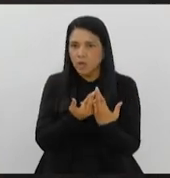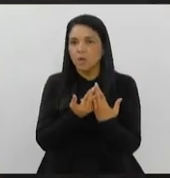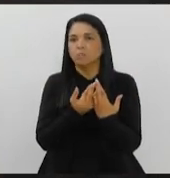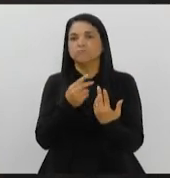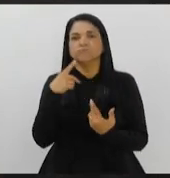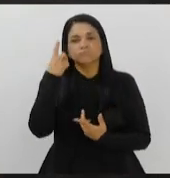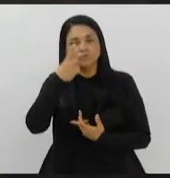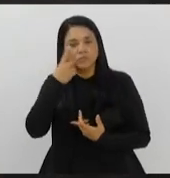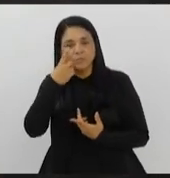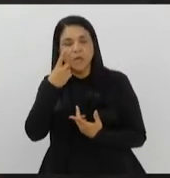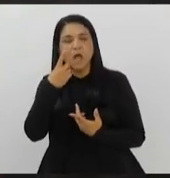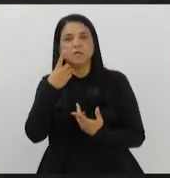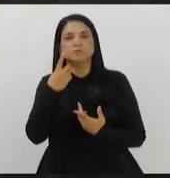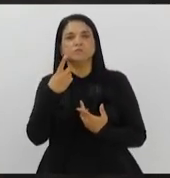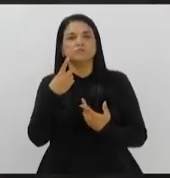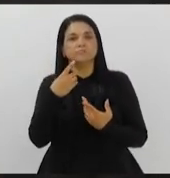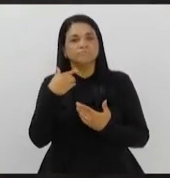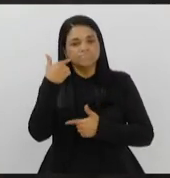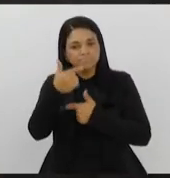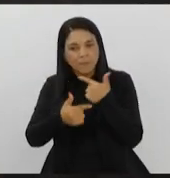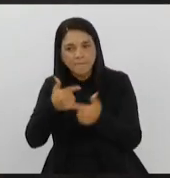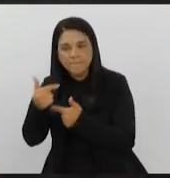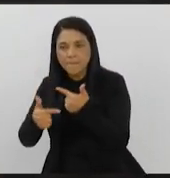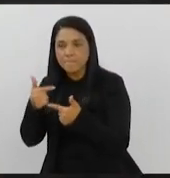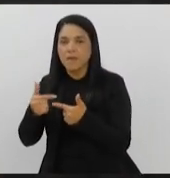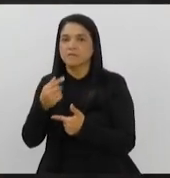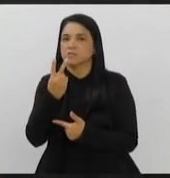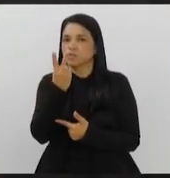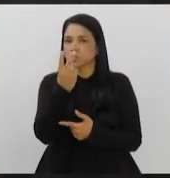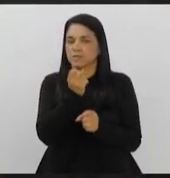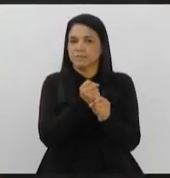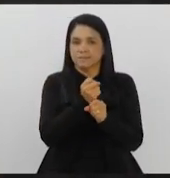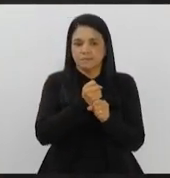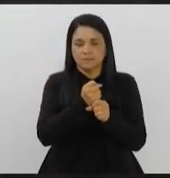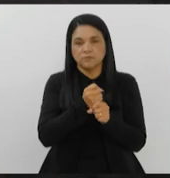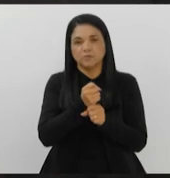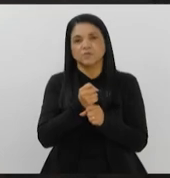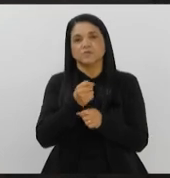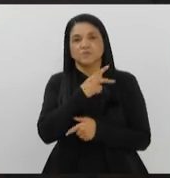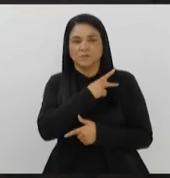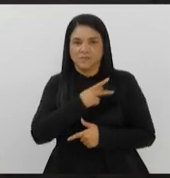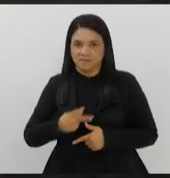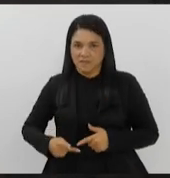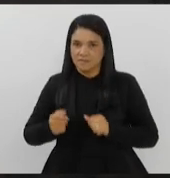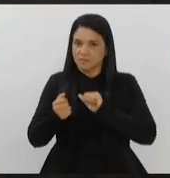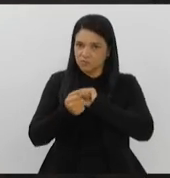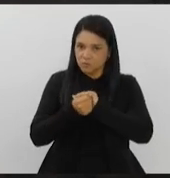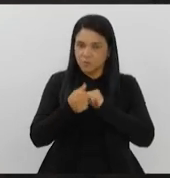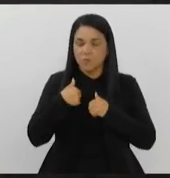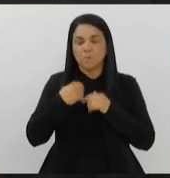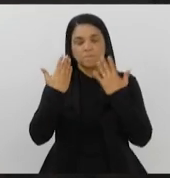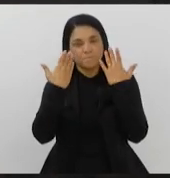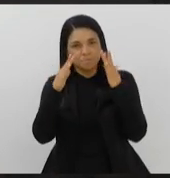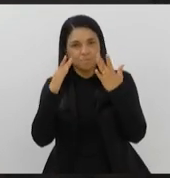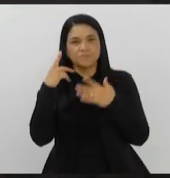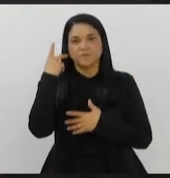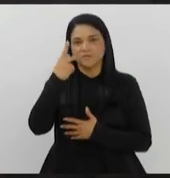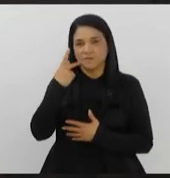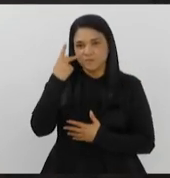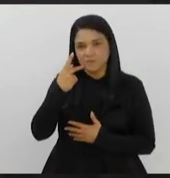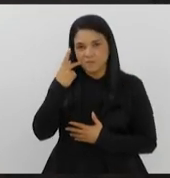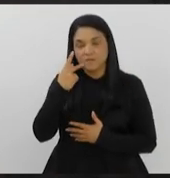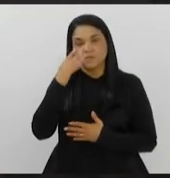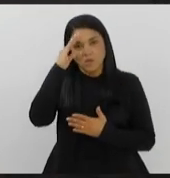têm cuidado comigo ao longo desses quase 2 anos de presidência. Parabenizar, então, o Parlamento mais uma vez, porque a